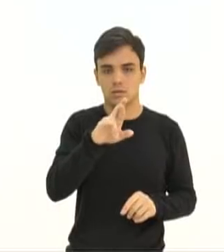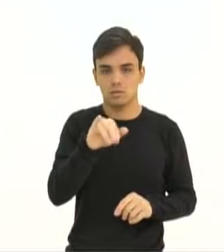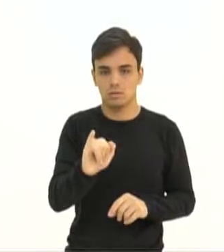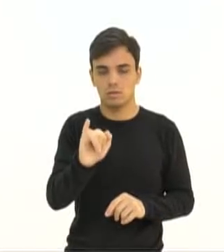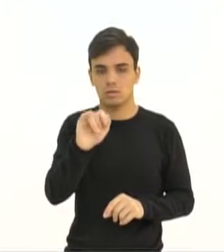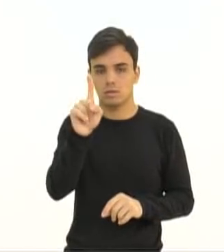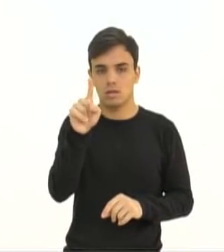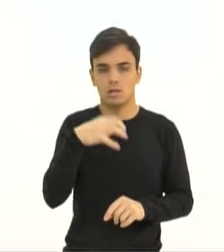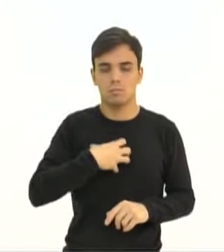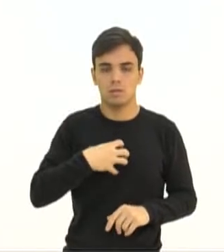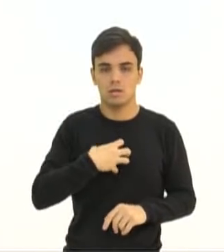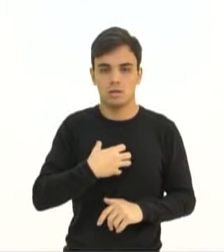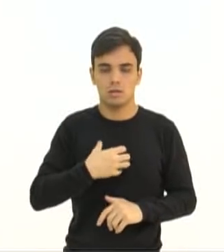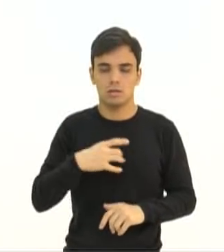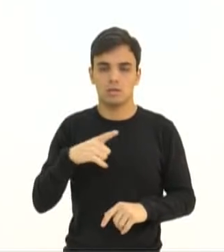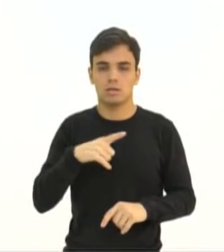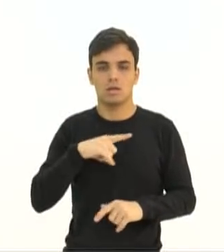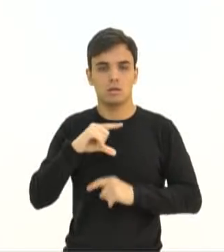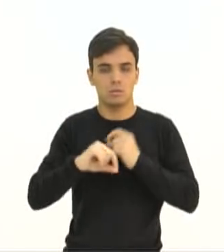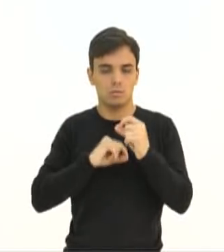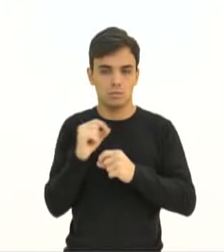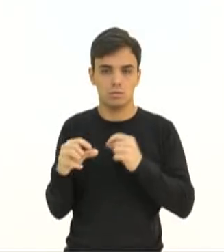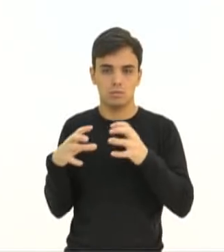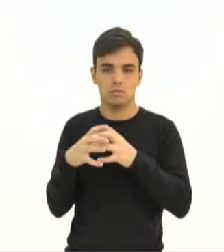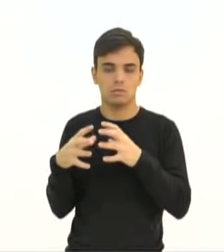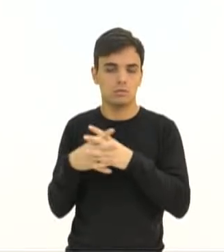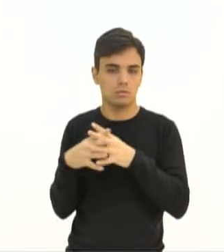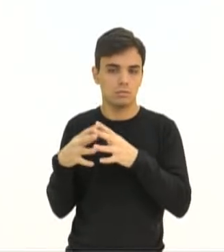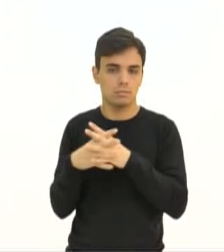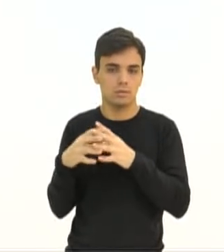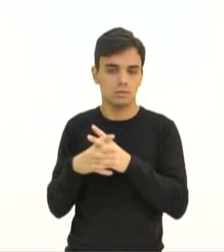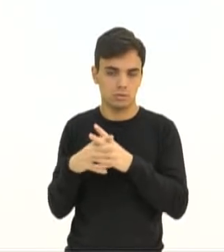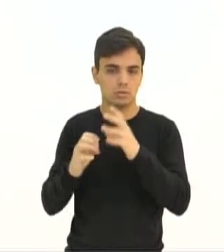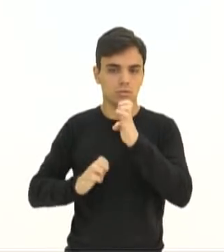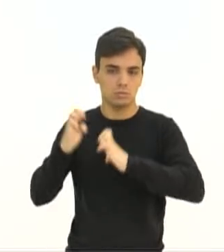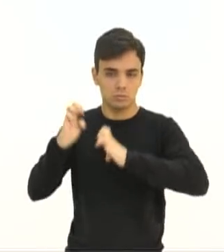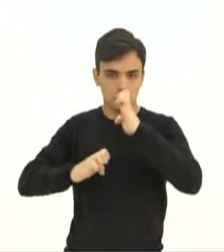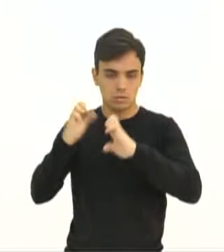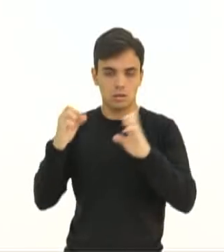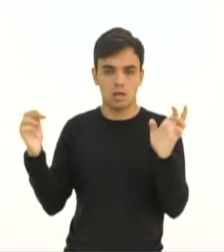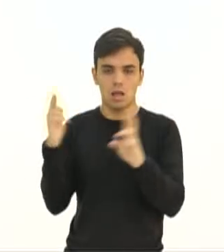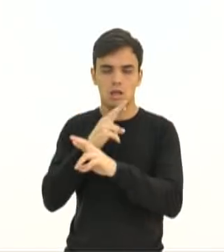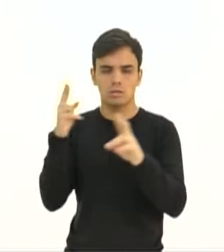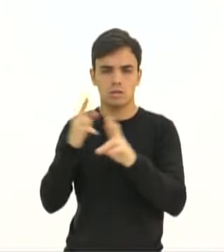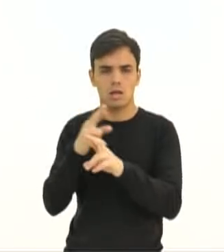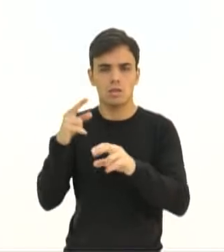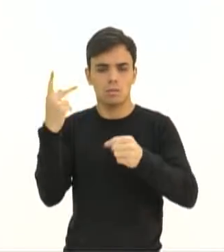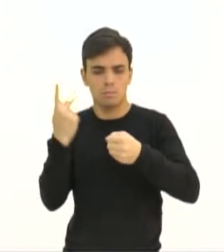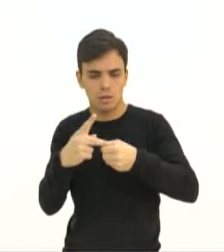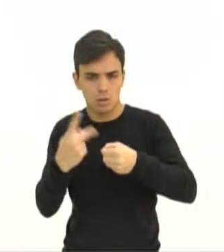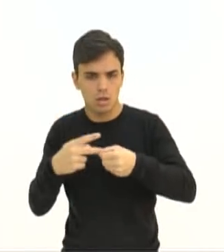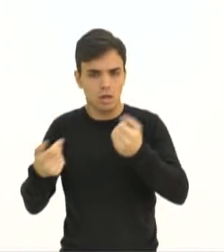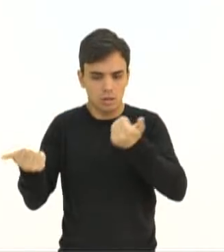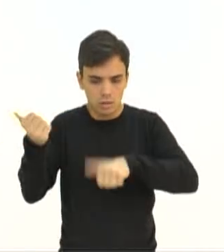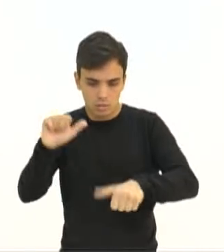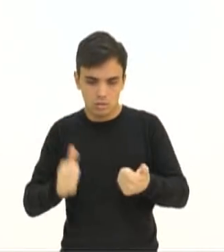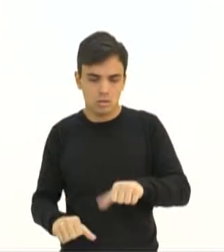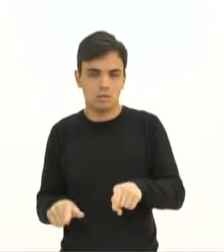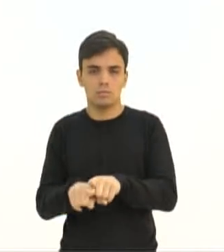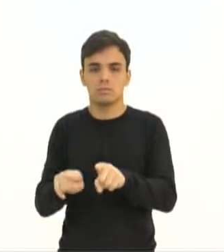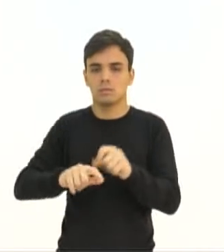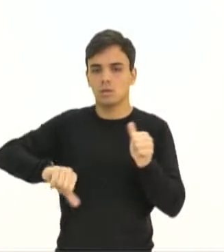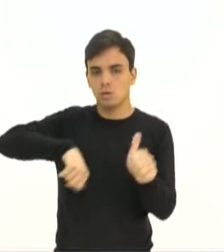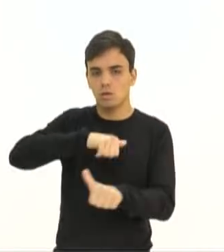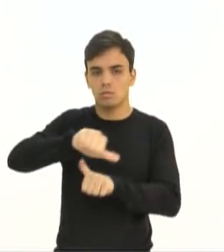do complexo industrial da América do Sul ligado às petroquímicas, à transformação do petróleo que